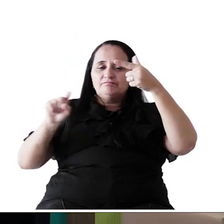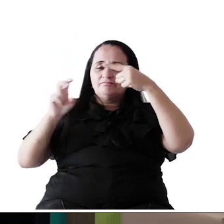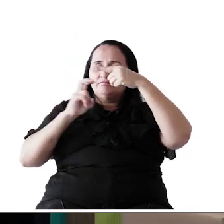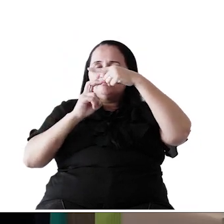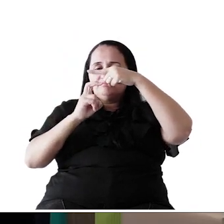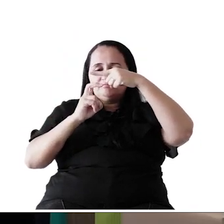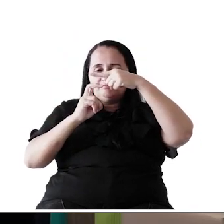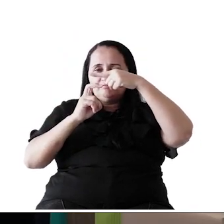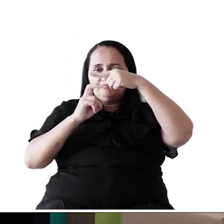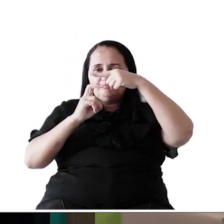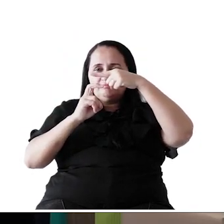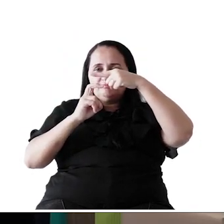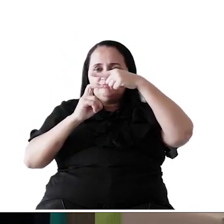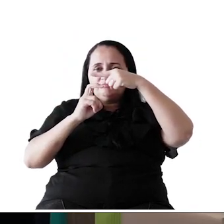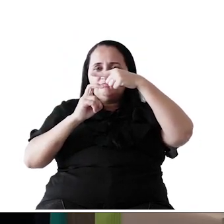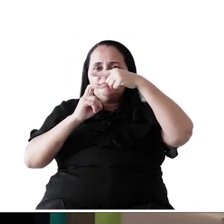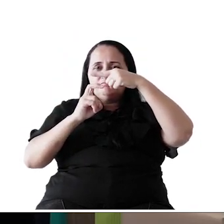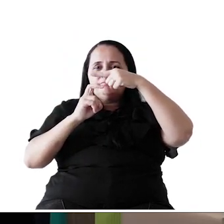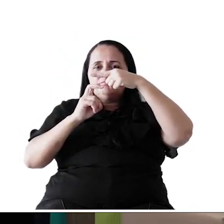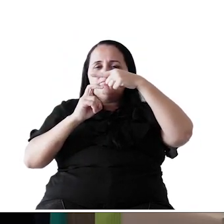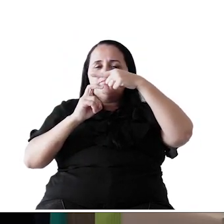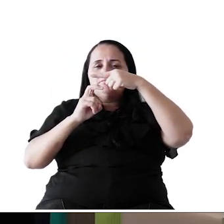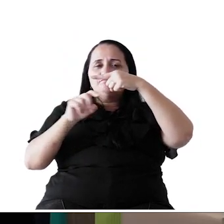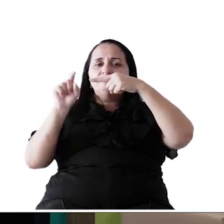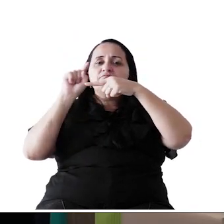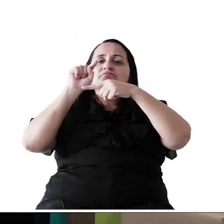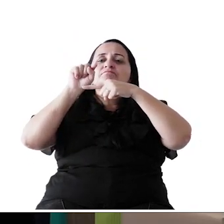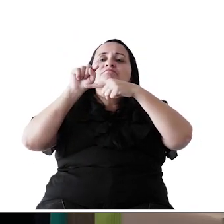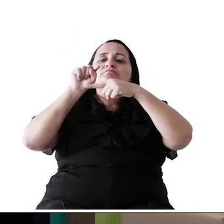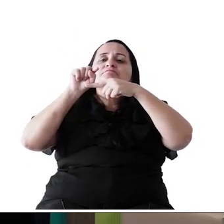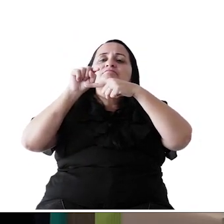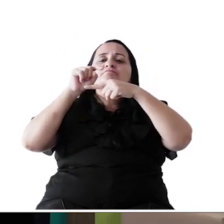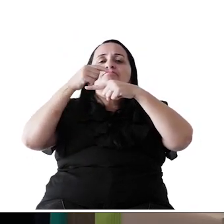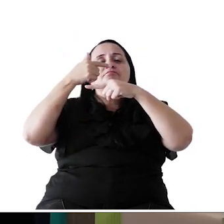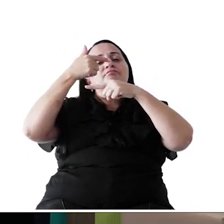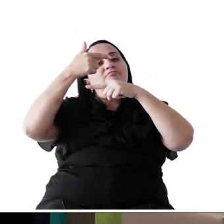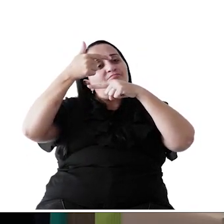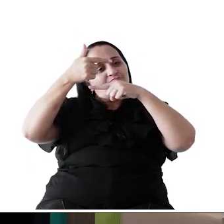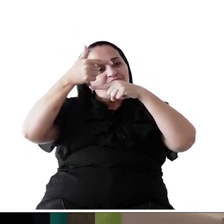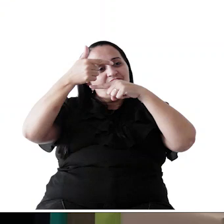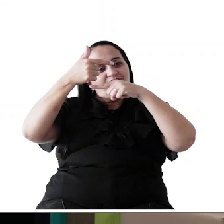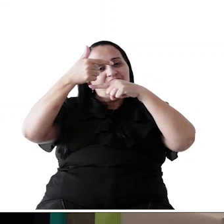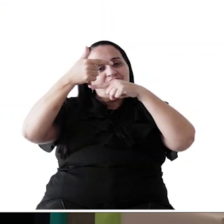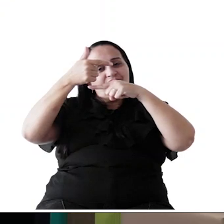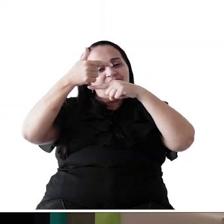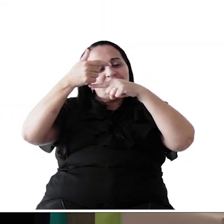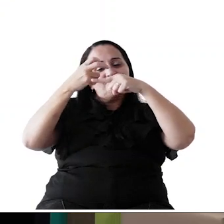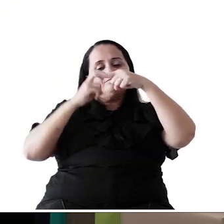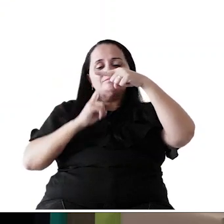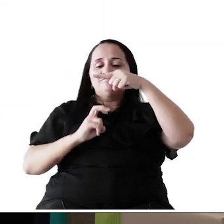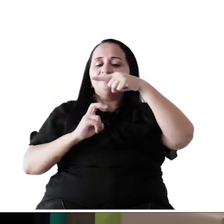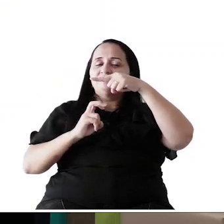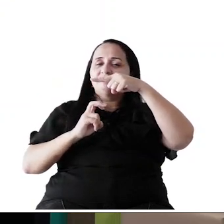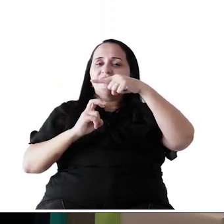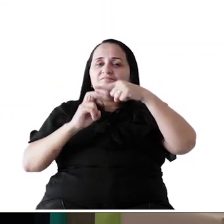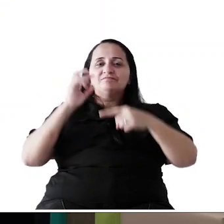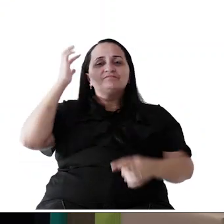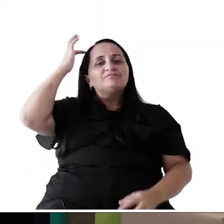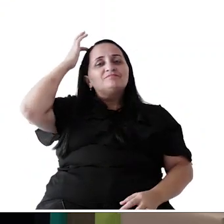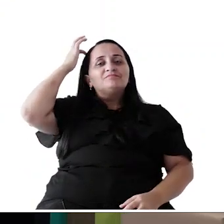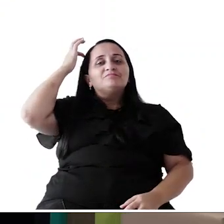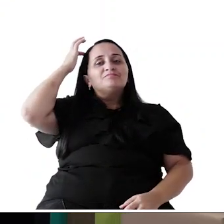Nós temos 5 partes, porém nós temos apenas 2 partes pintadas.